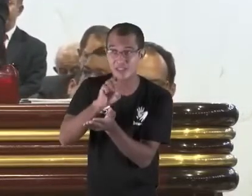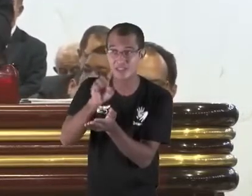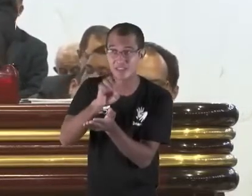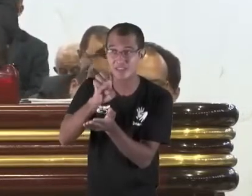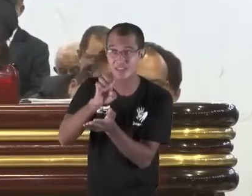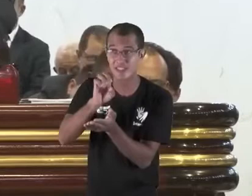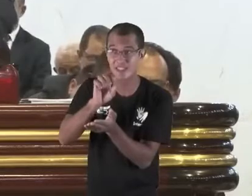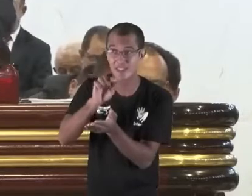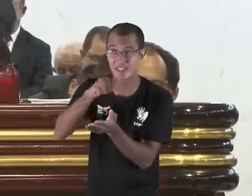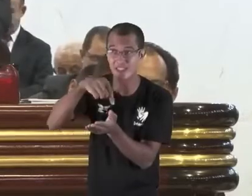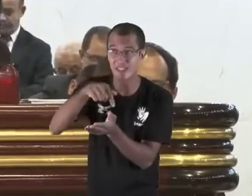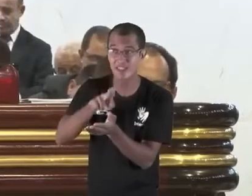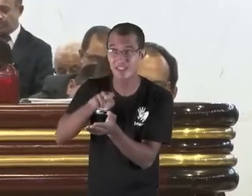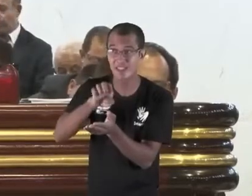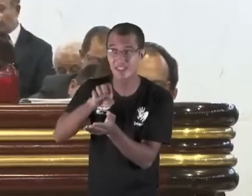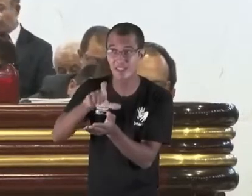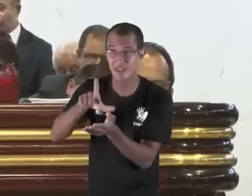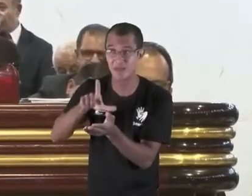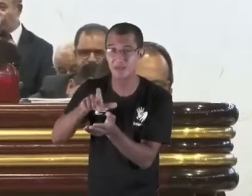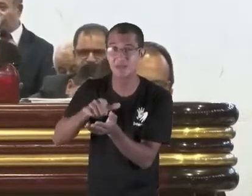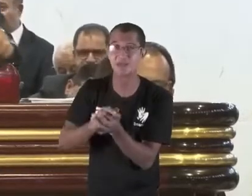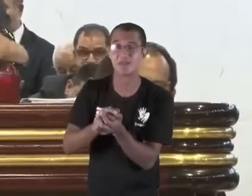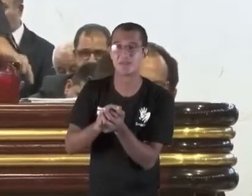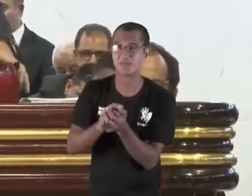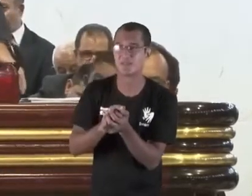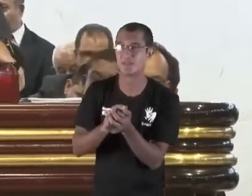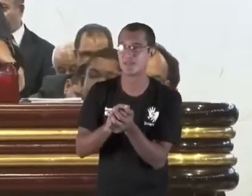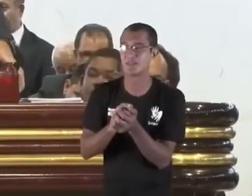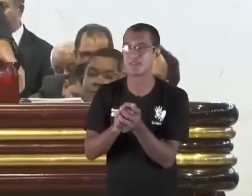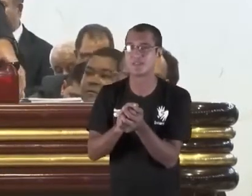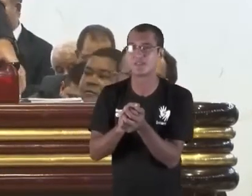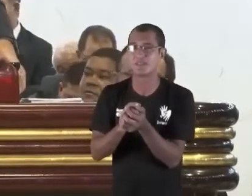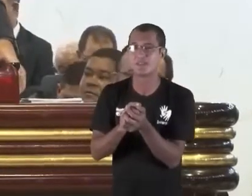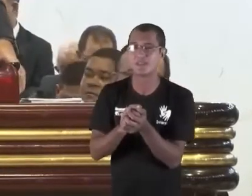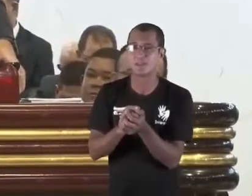Livro do profeta Ezequiel,